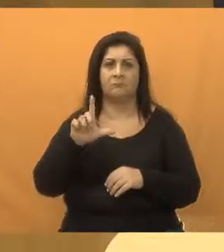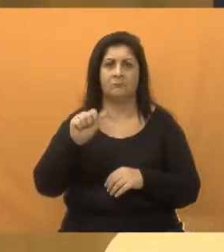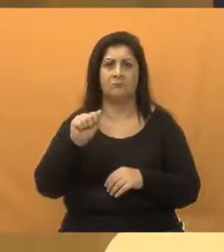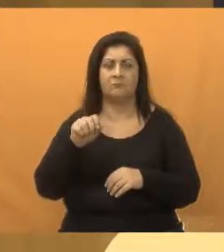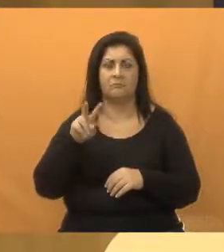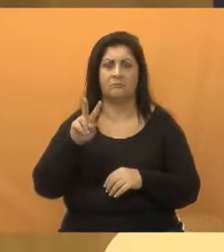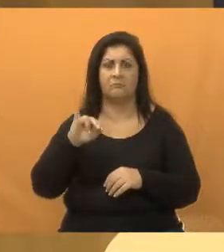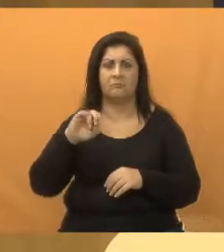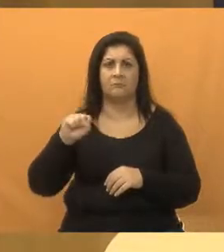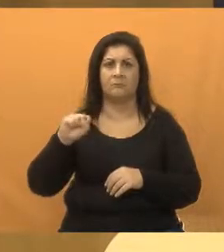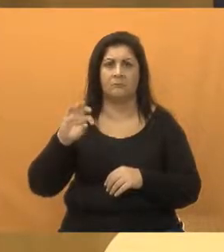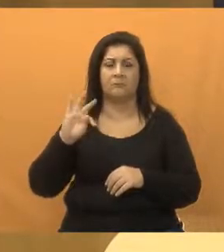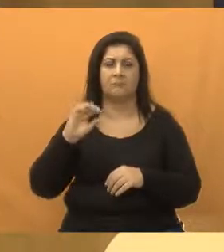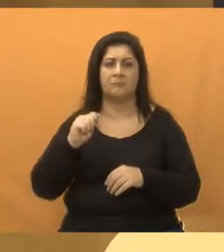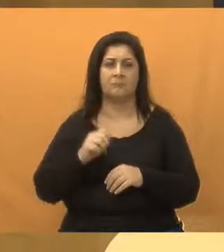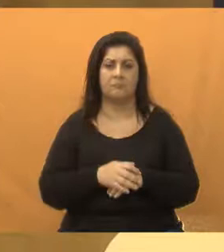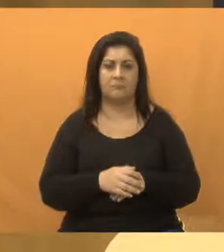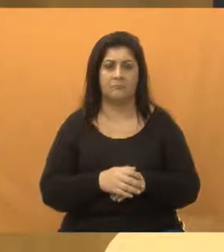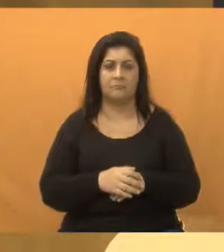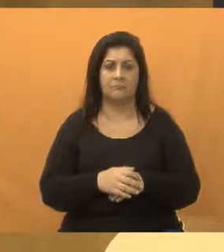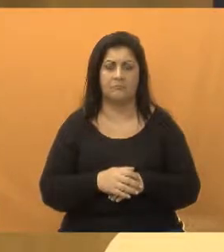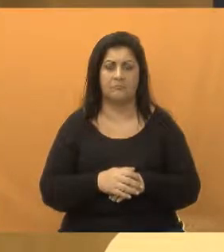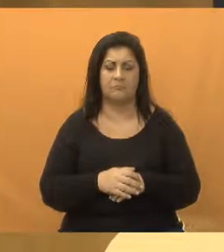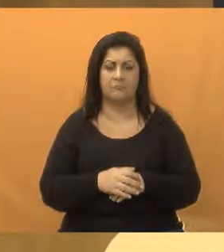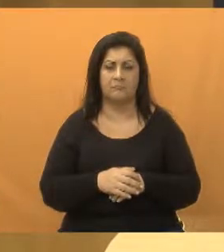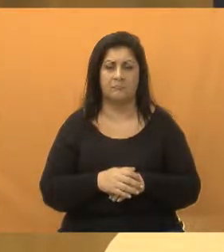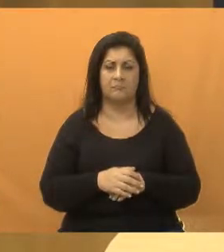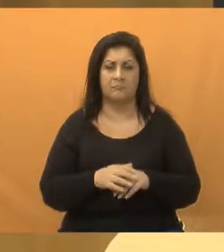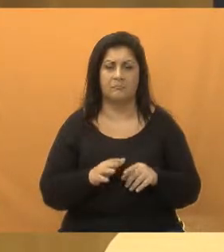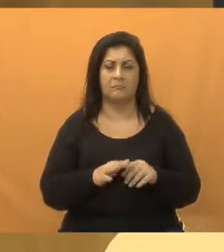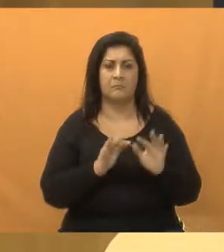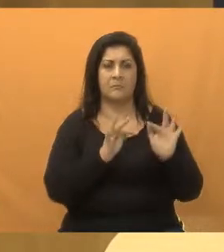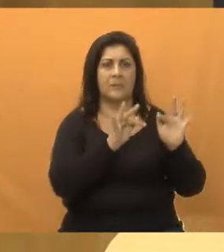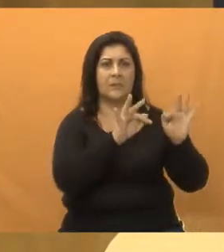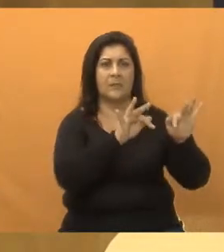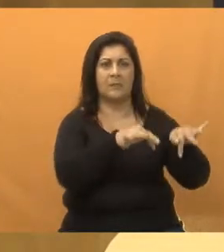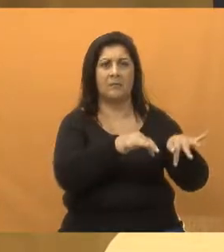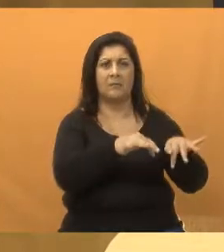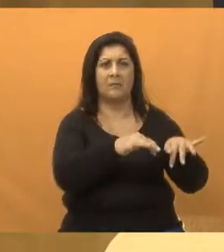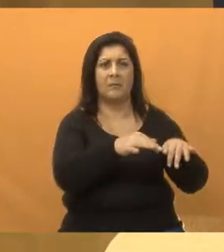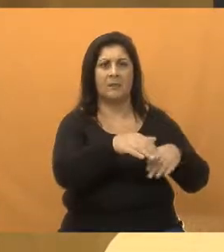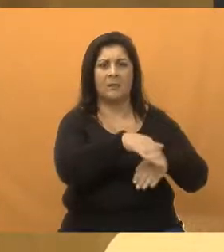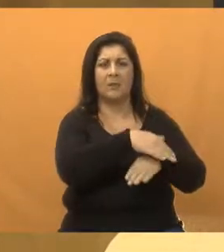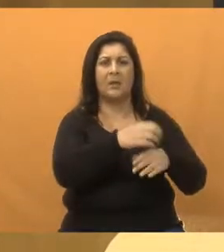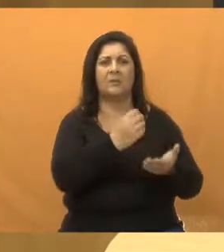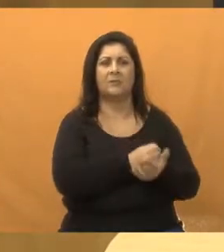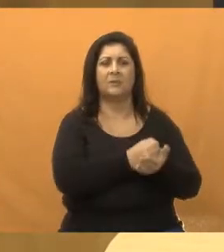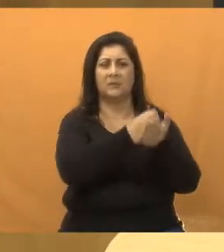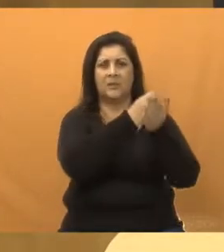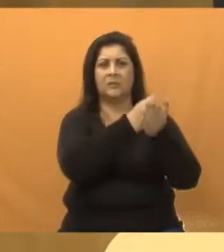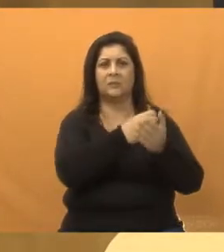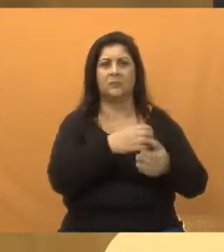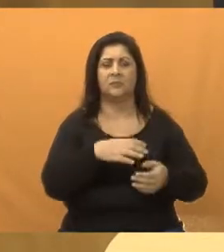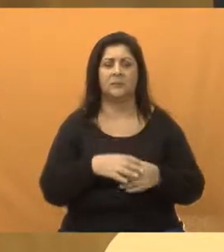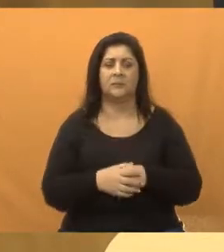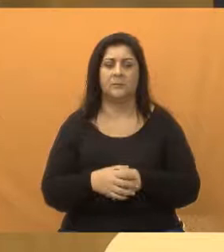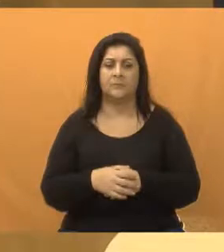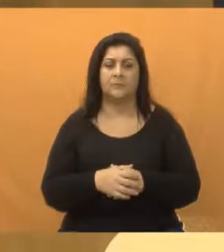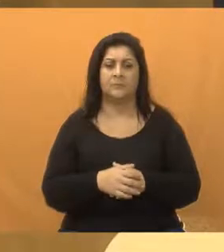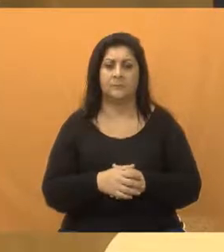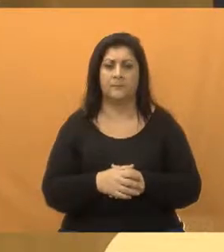aberto. Final da rua Campos Jordão, lá no Cidade de Salvador, esgoto, céu